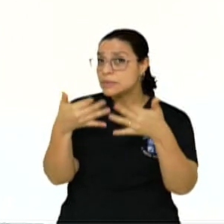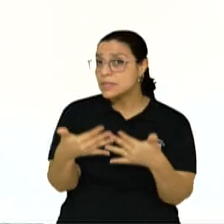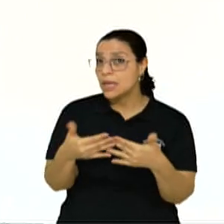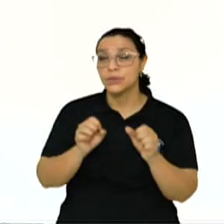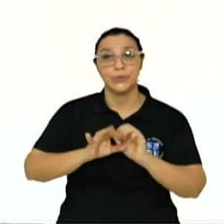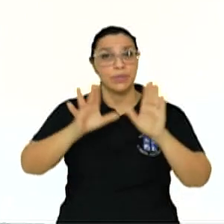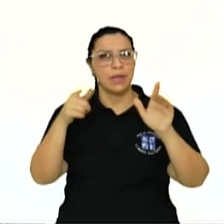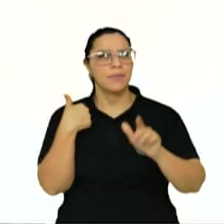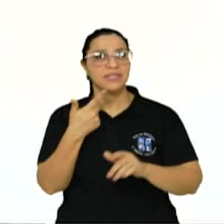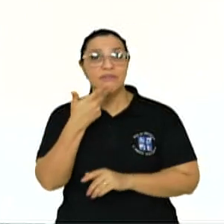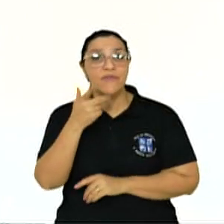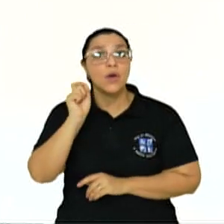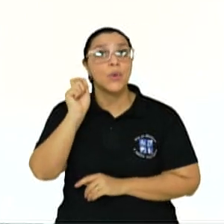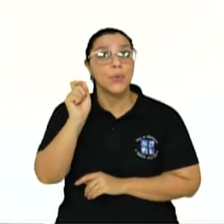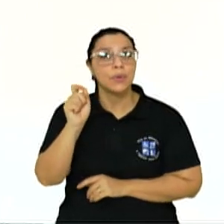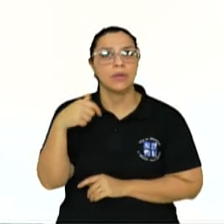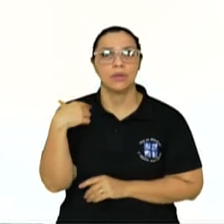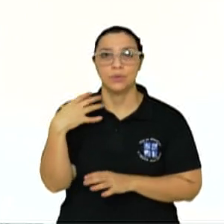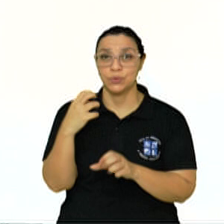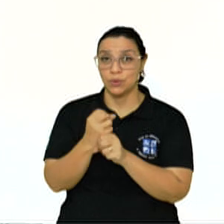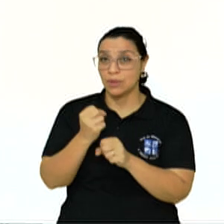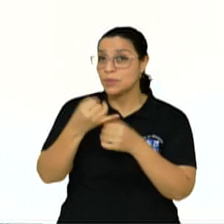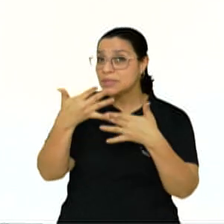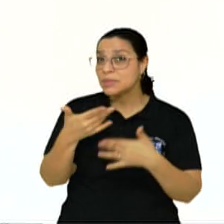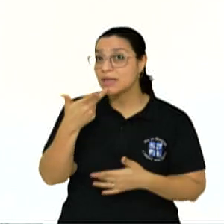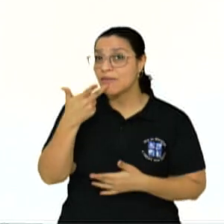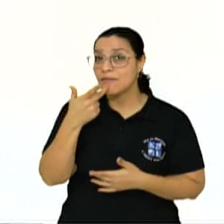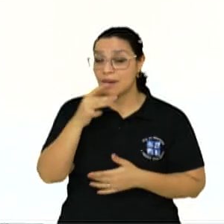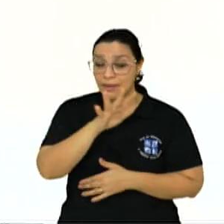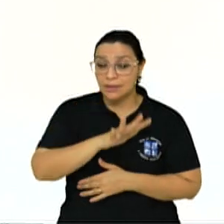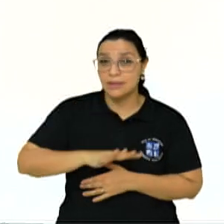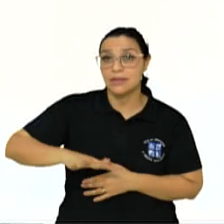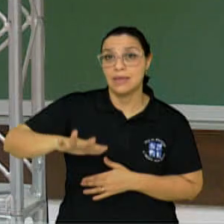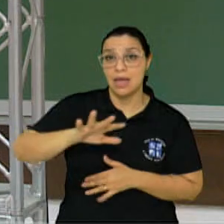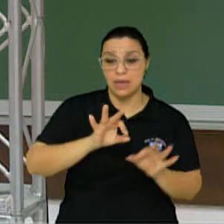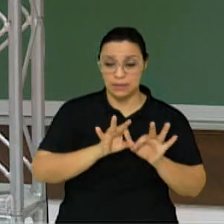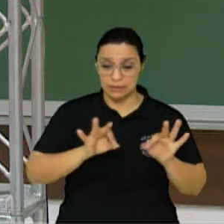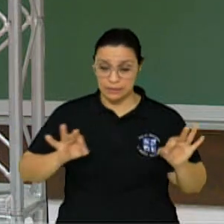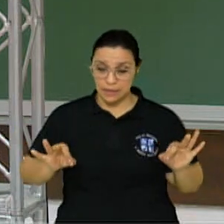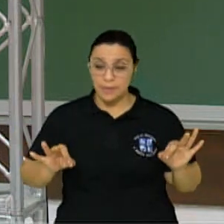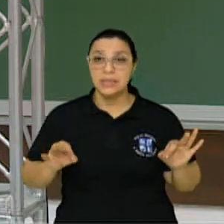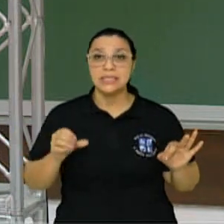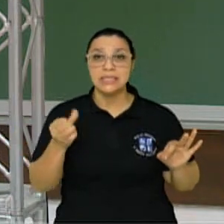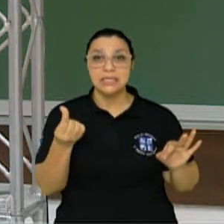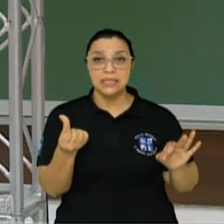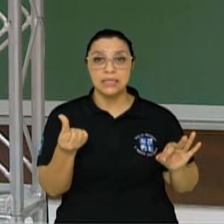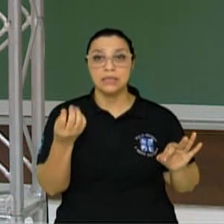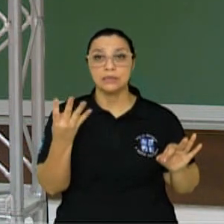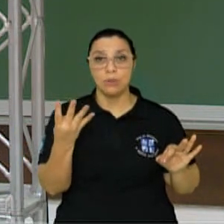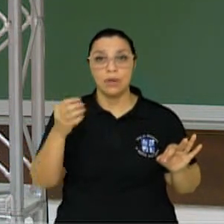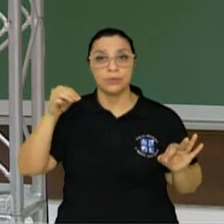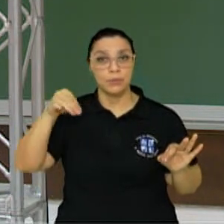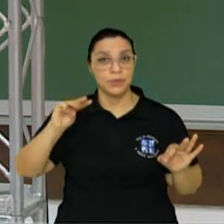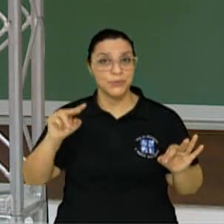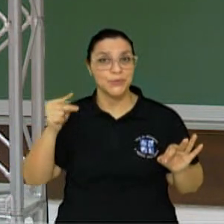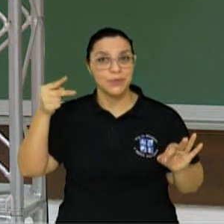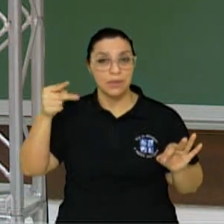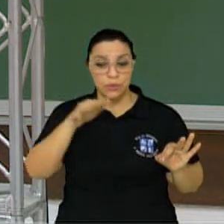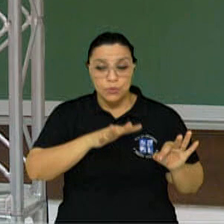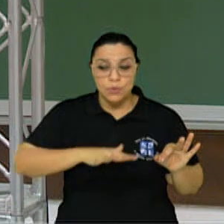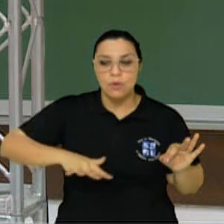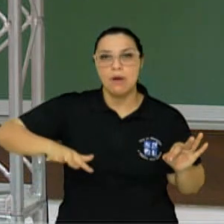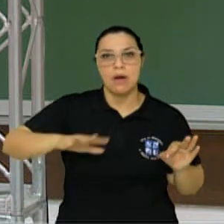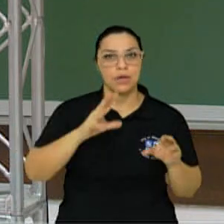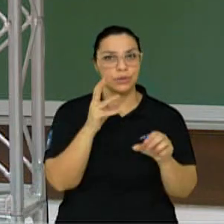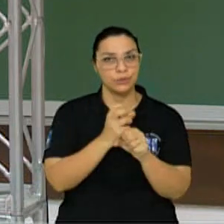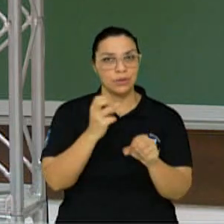explícito, mas diz que o enunciado, a área da base é 64 metros quadrados. Se a área da